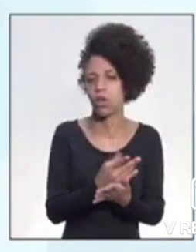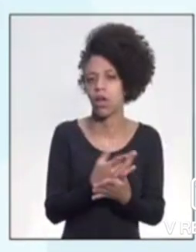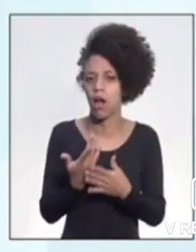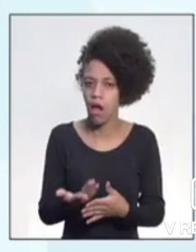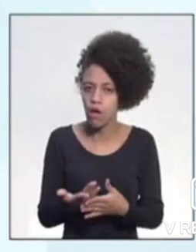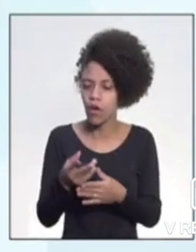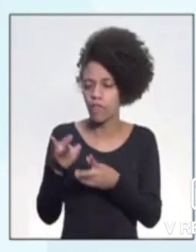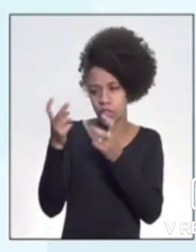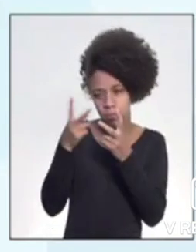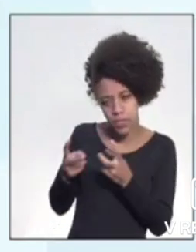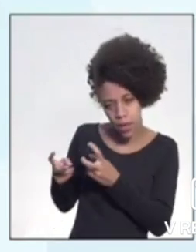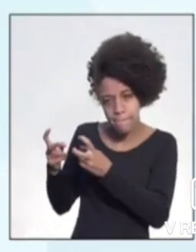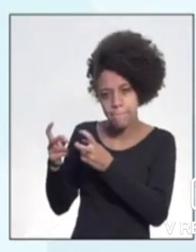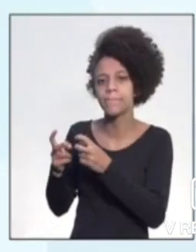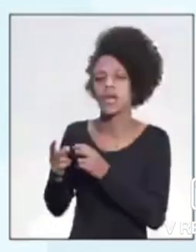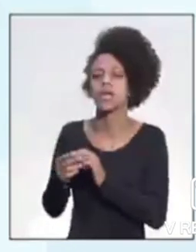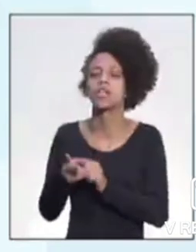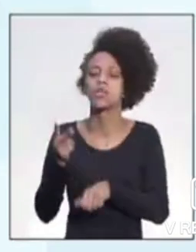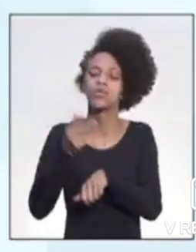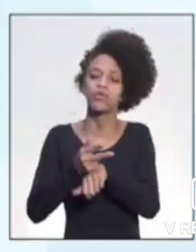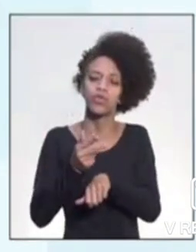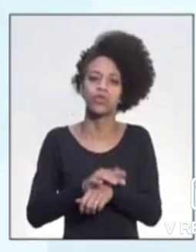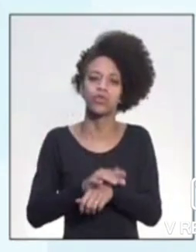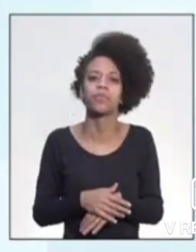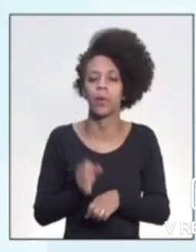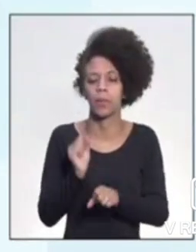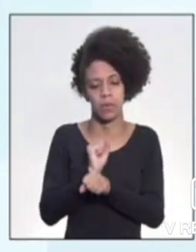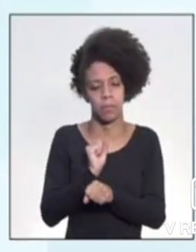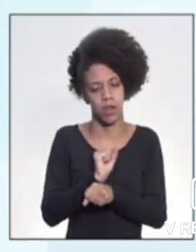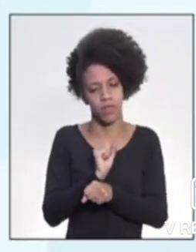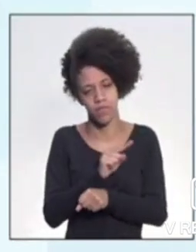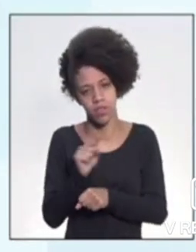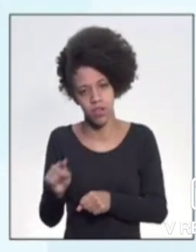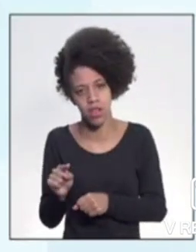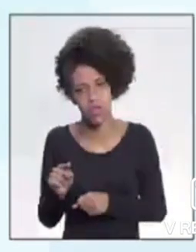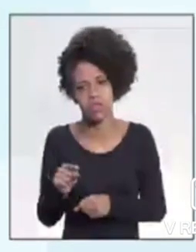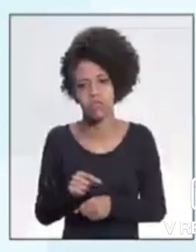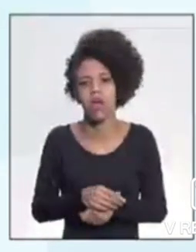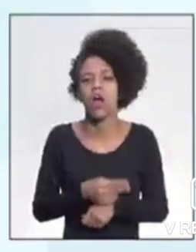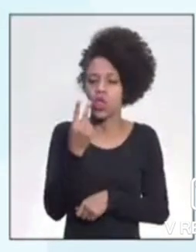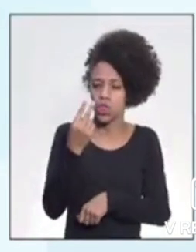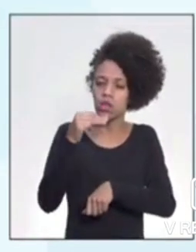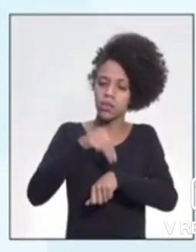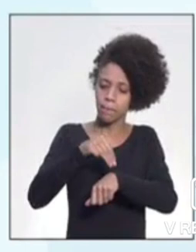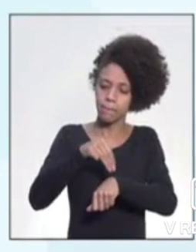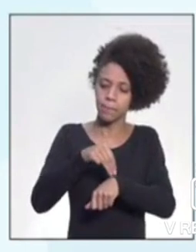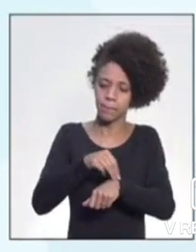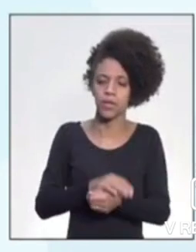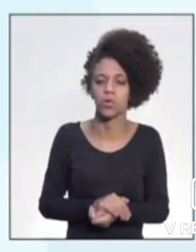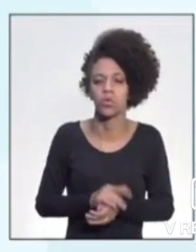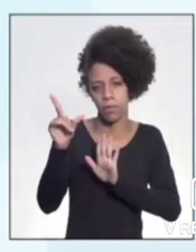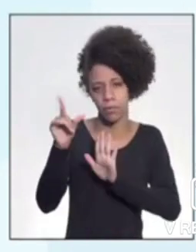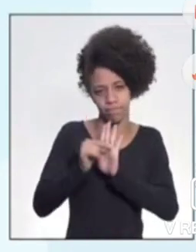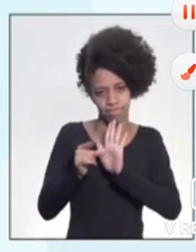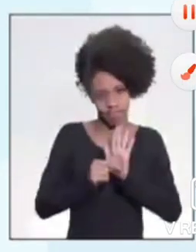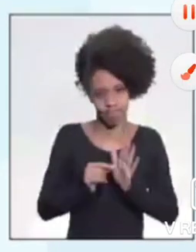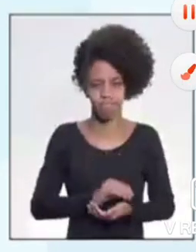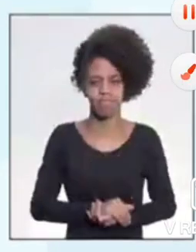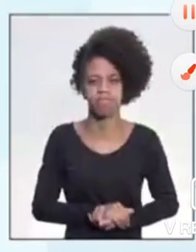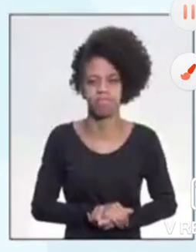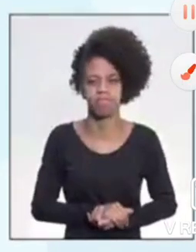conforme vocês observaram no nosso vídeo. Então, aguardo vocês no chat, 2 minutinhos para vocês fazerem essa relação.